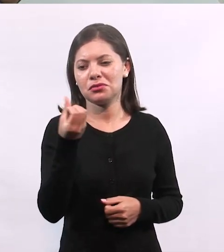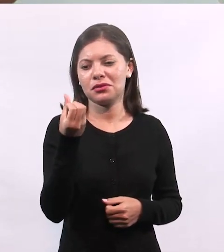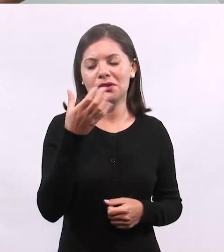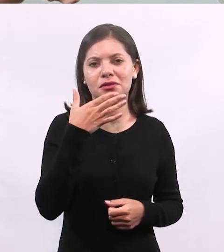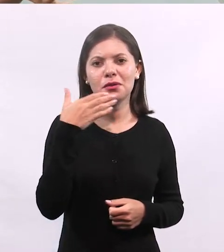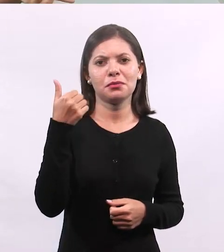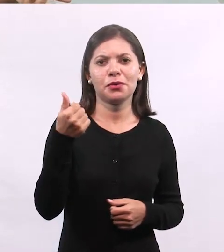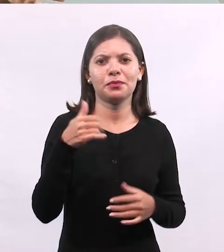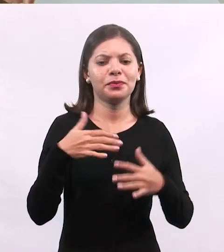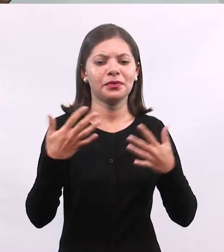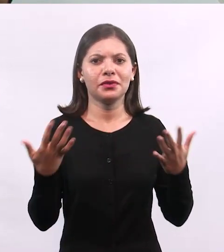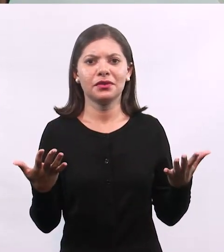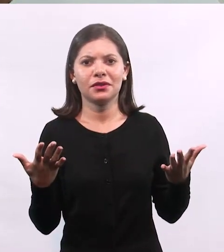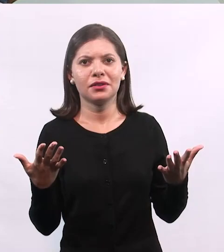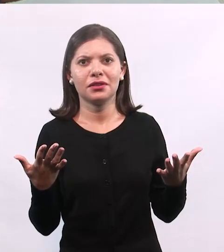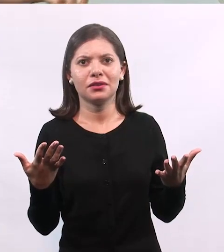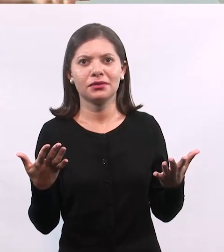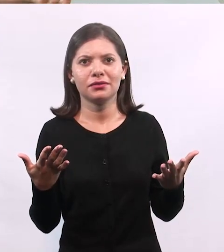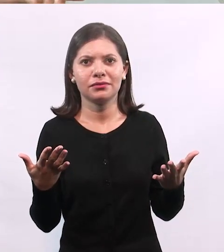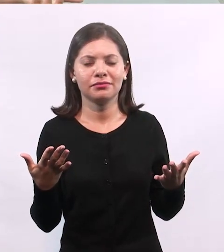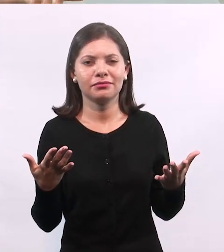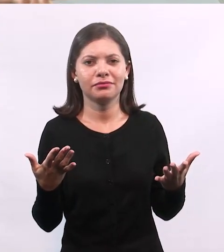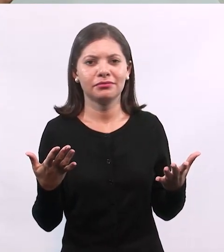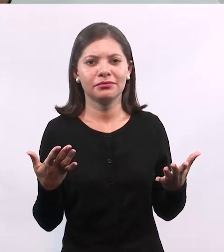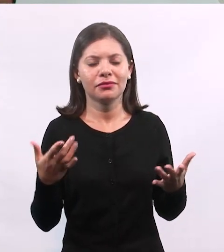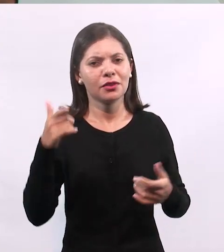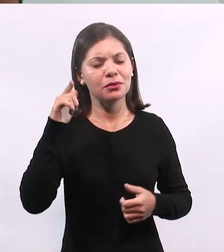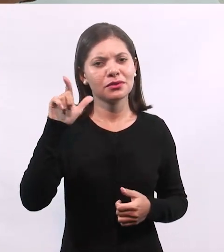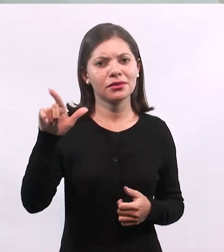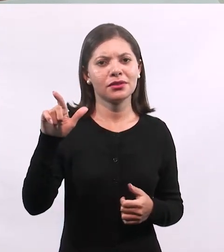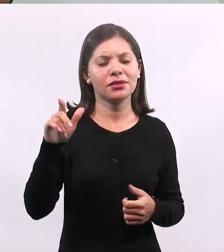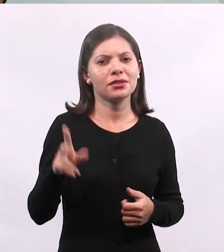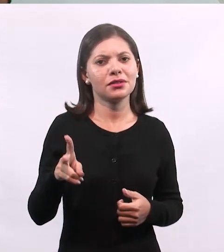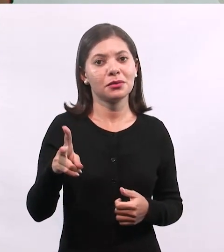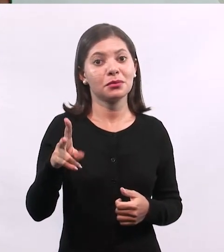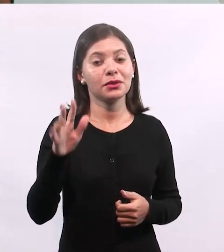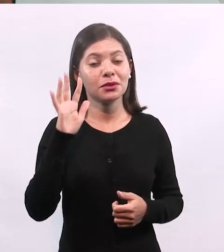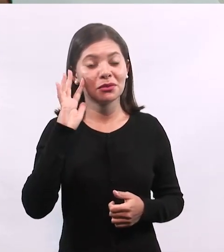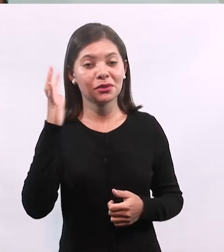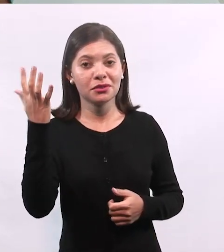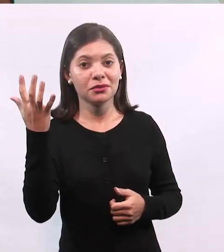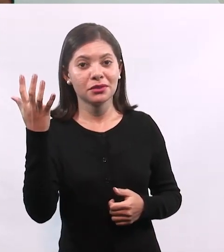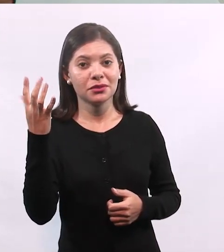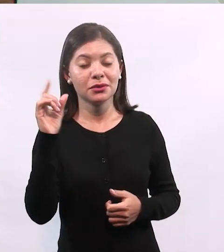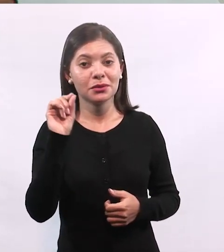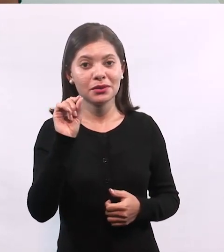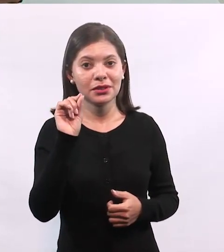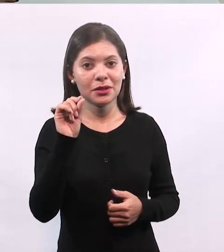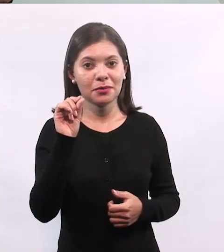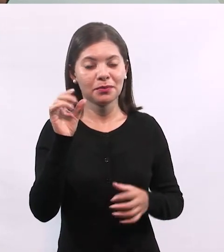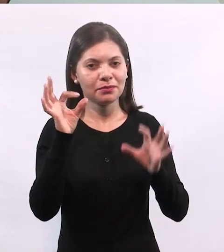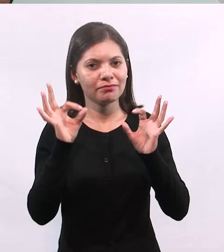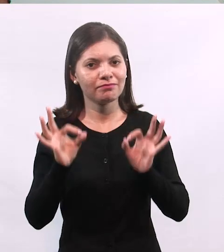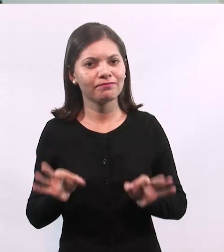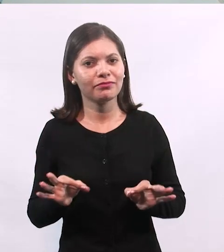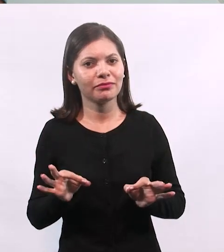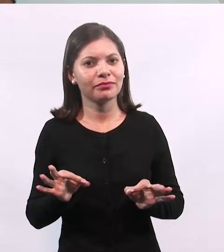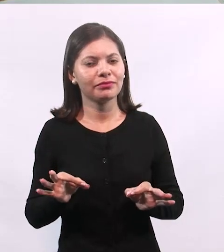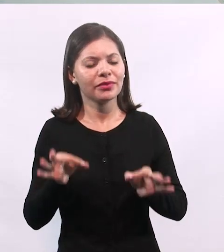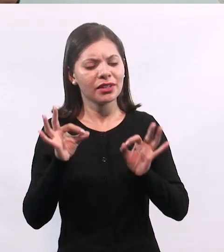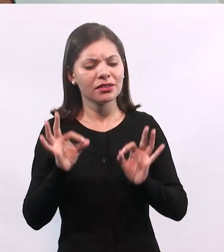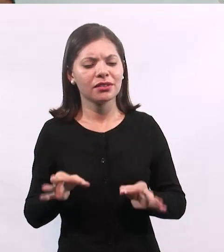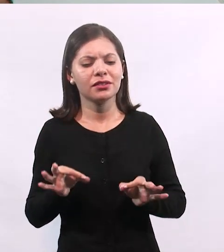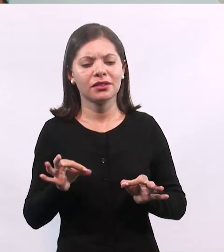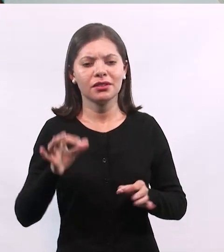se sair seis também satisfaz Então você vai acertar sempre nesse caso a gente tem um evento que a gente chama de evento certo